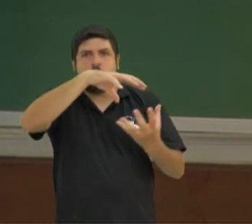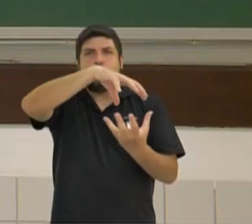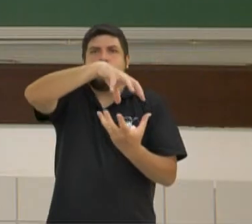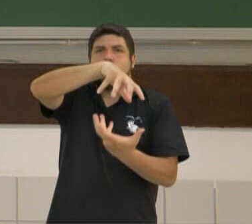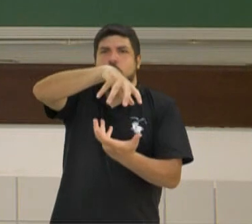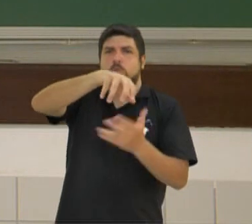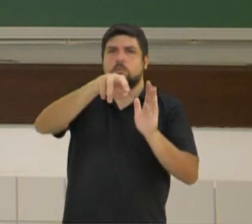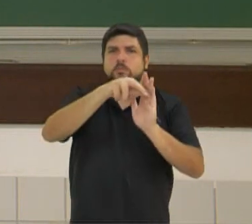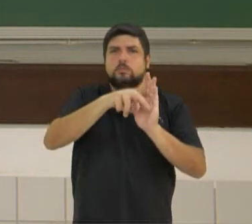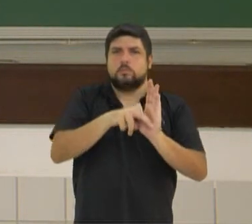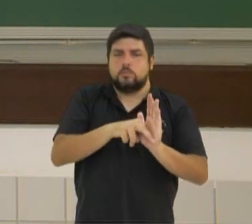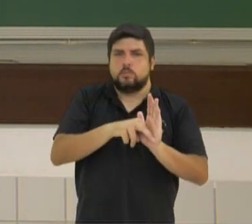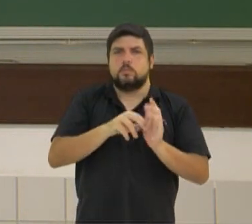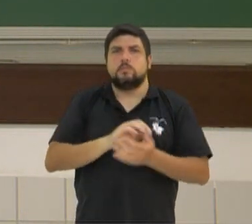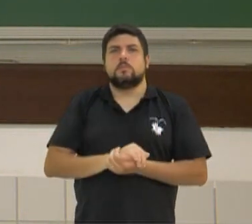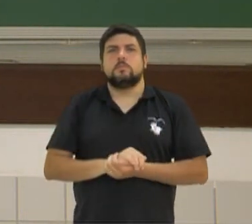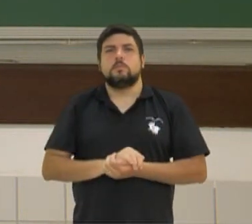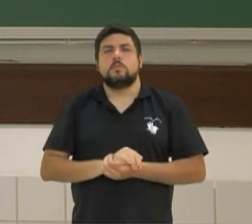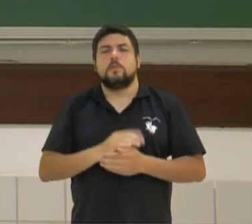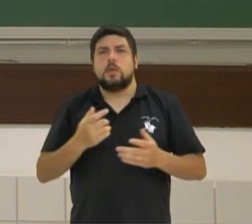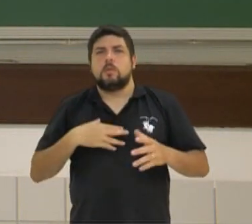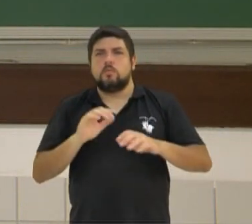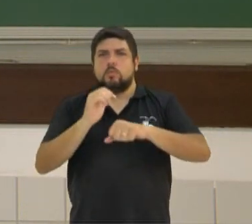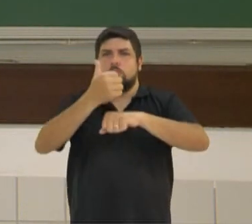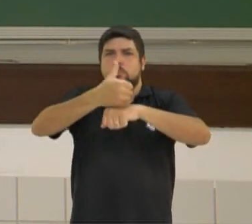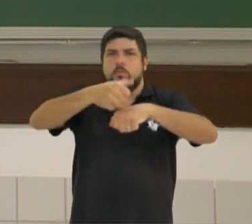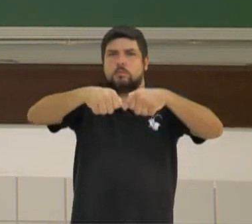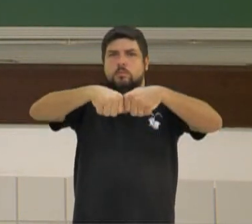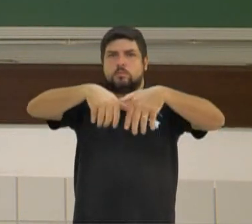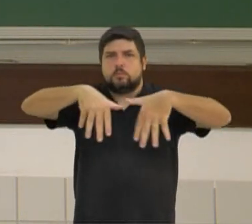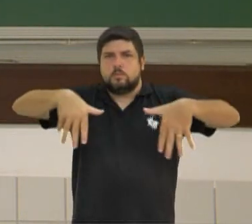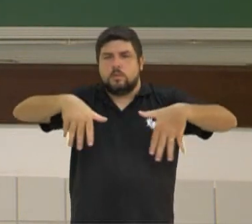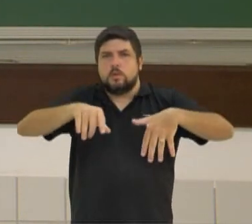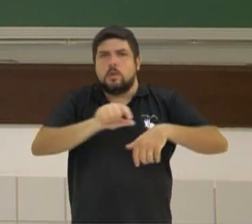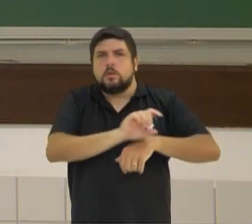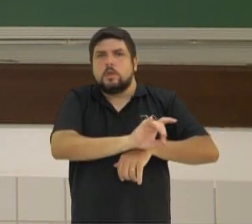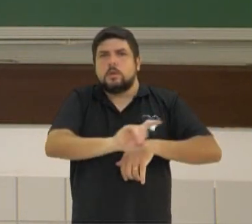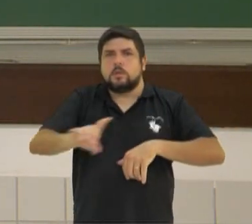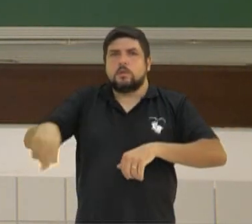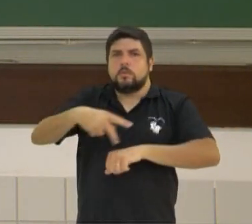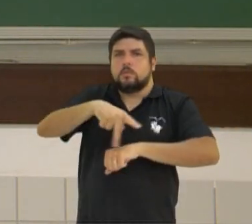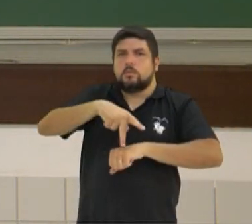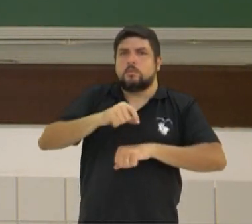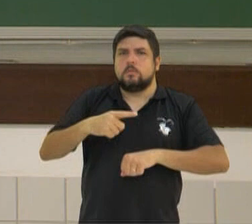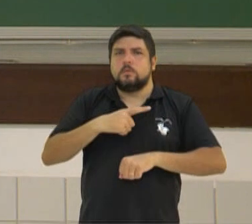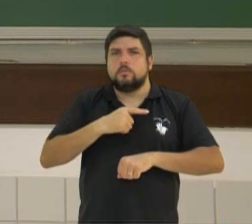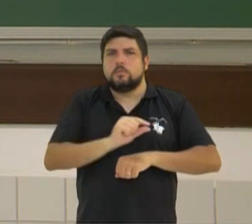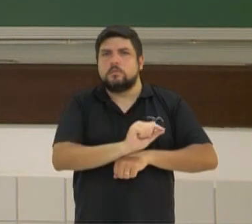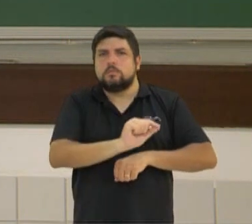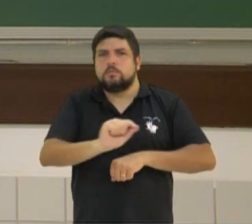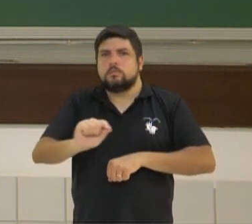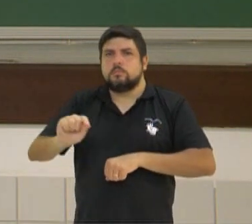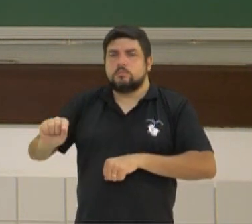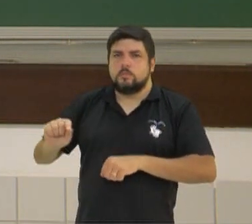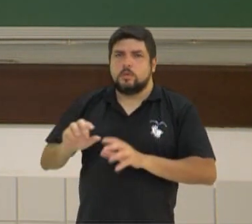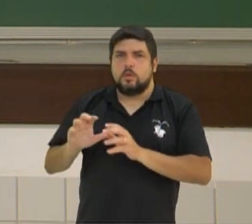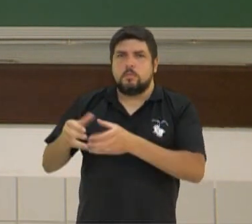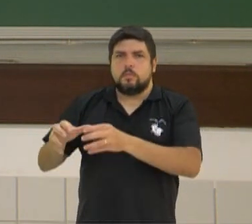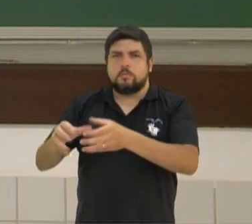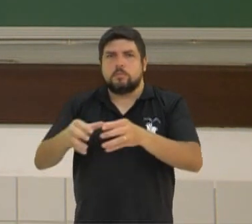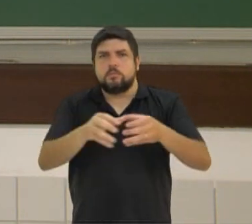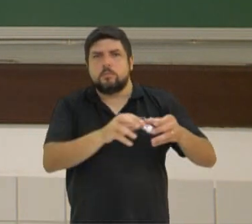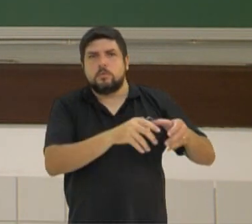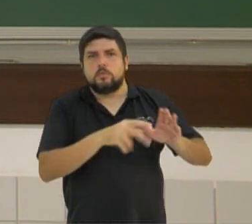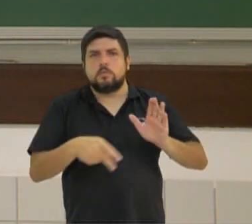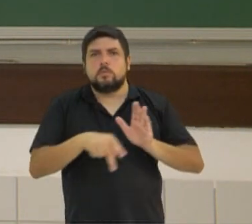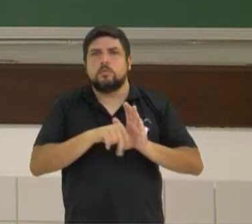esportiva, nós vamos estar vendo durante este ano, né? Todas elas existem as entidades, né, que vão estar regulamentando. Então é muito importante também